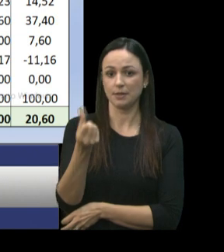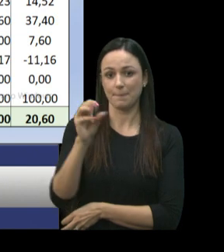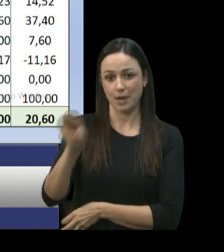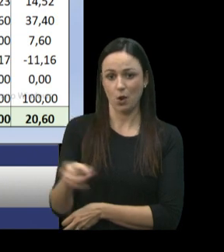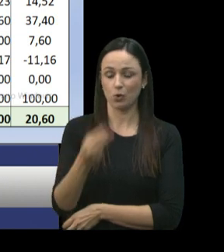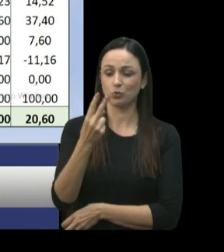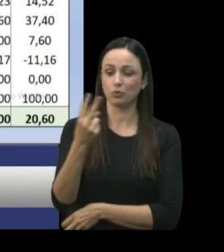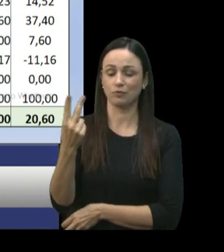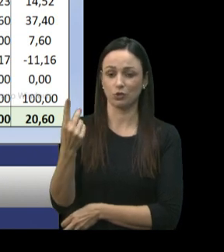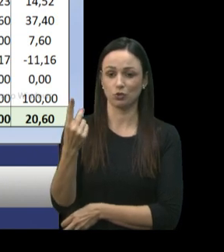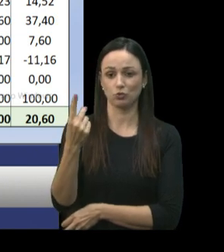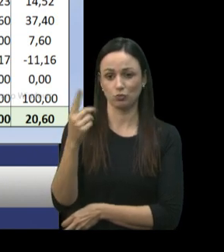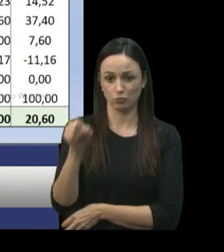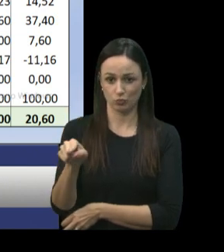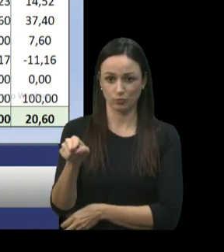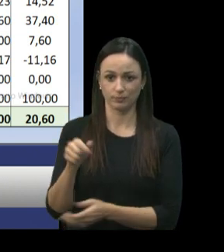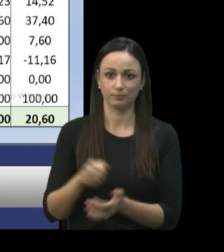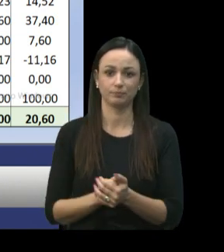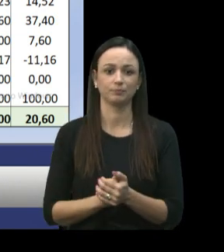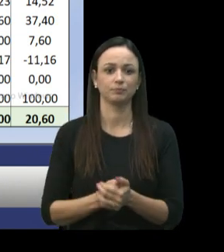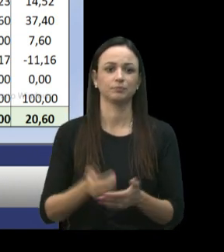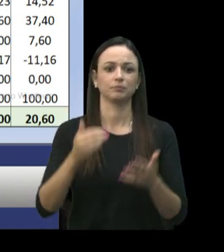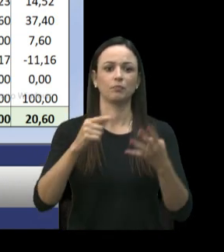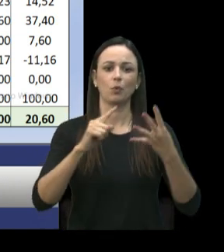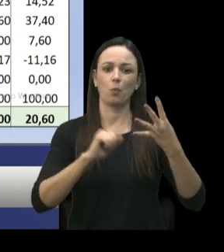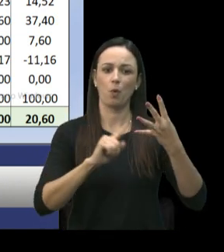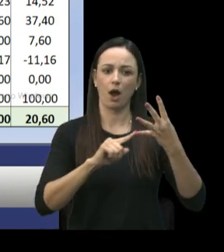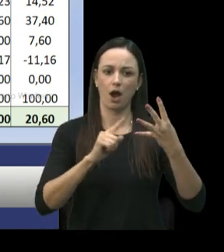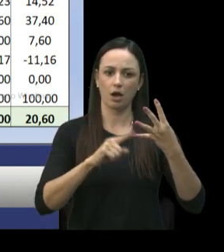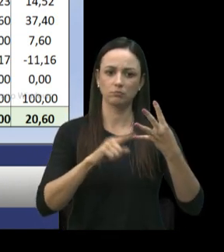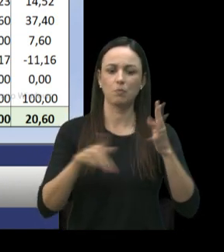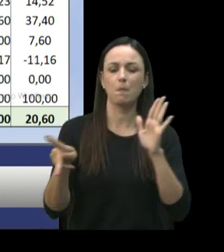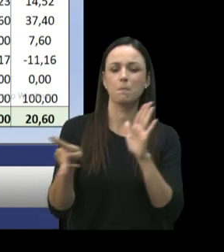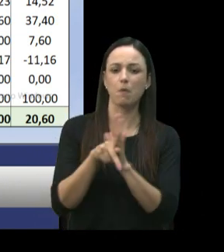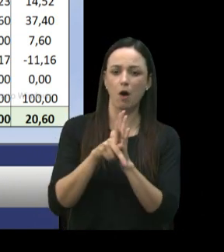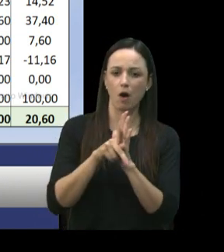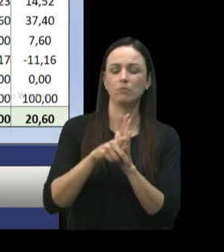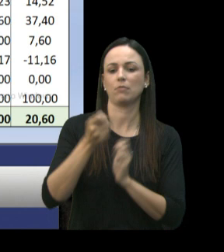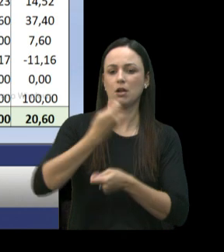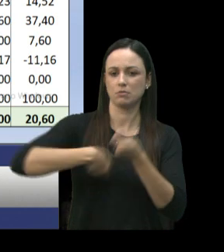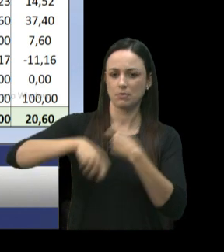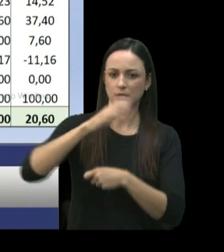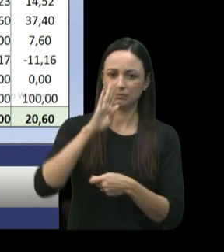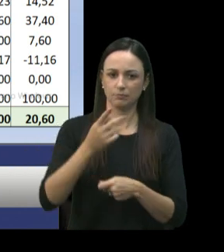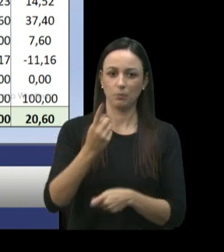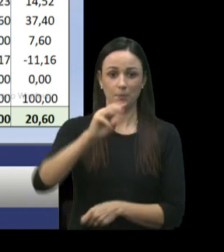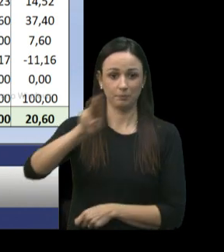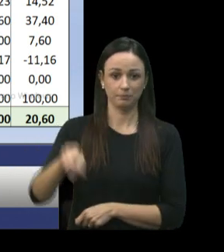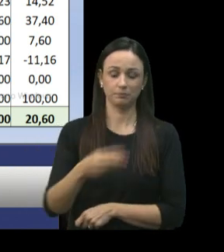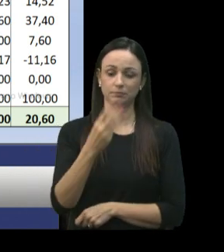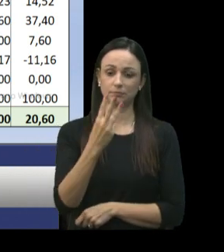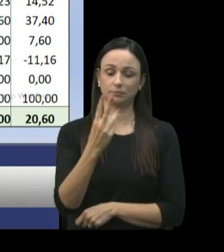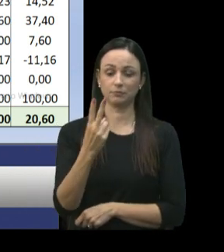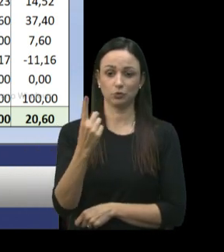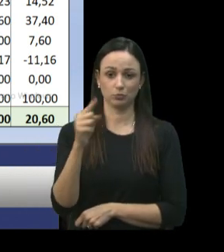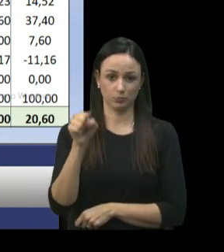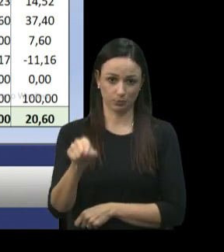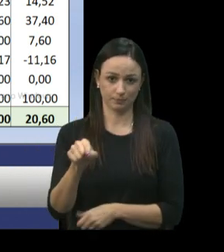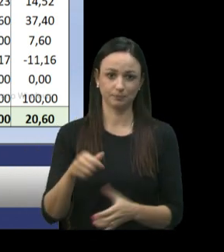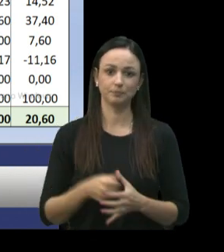126.221. Fonte 4, recursos próprios da administração direta, 1.321.000.